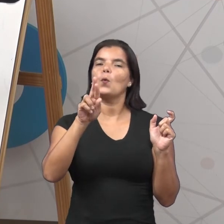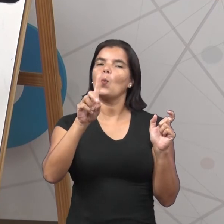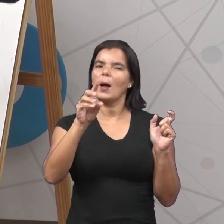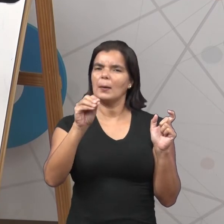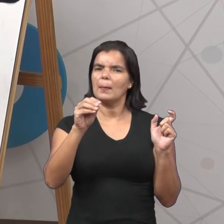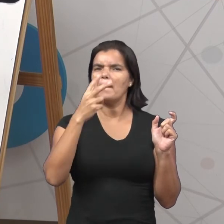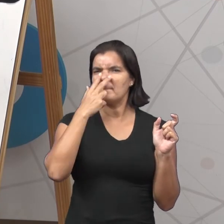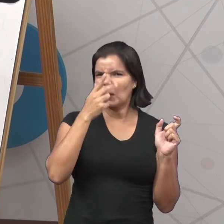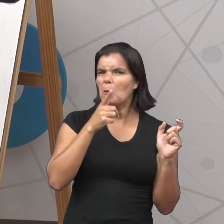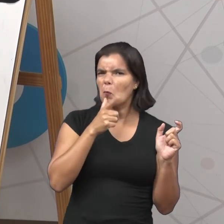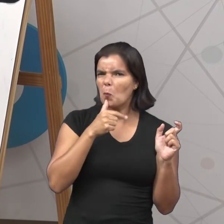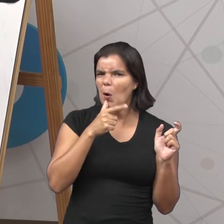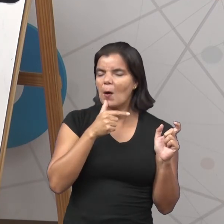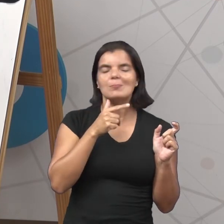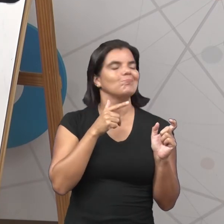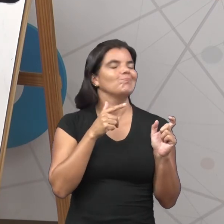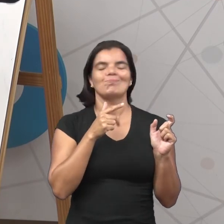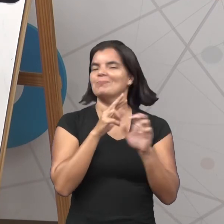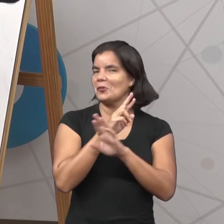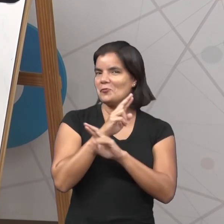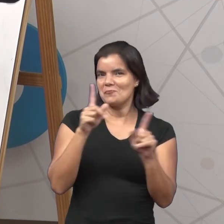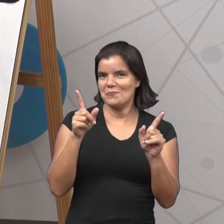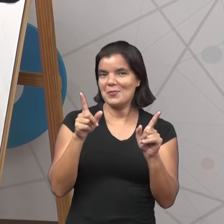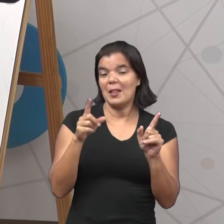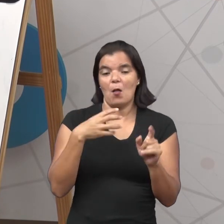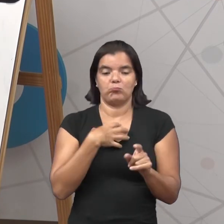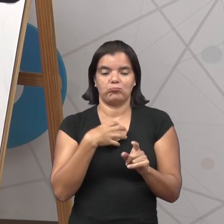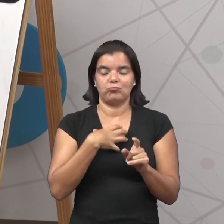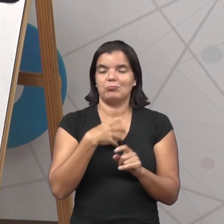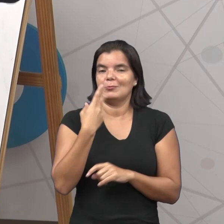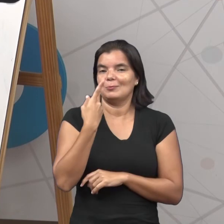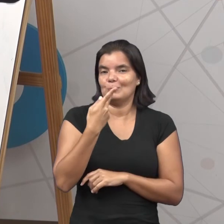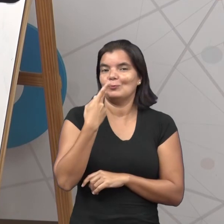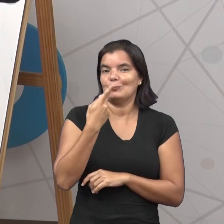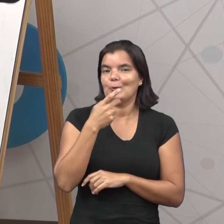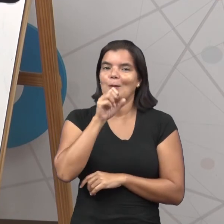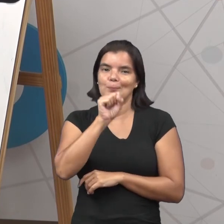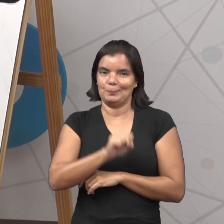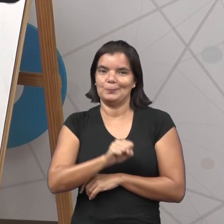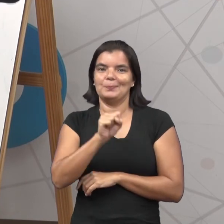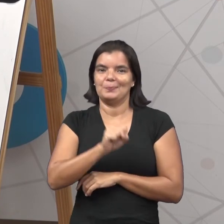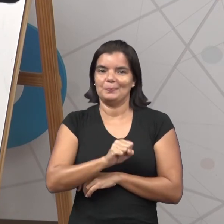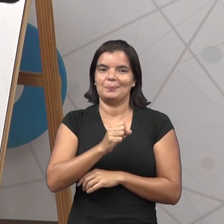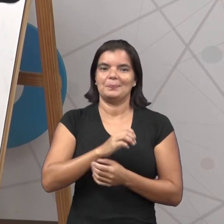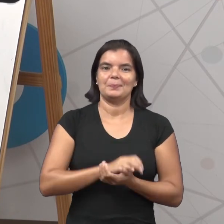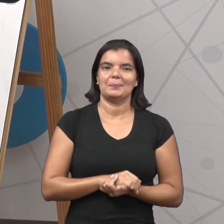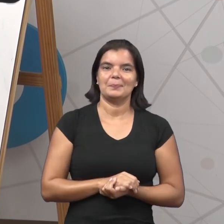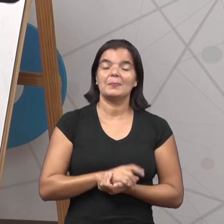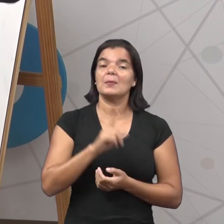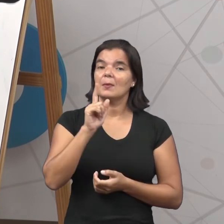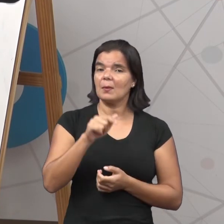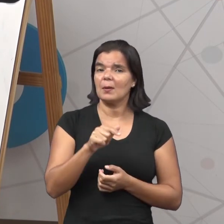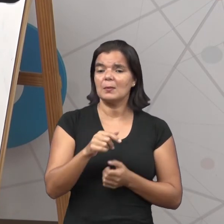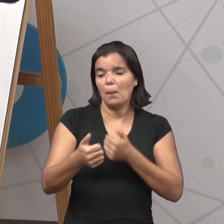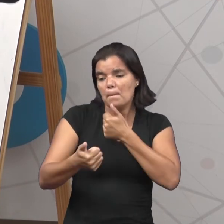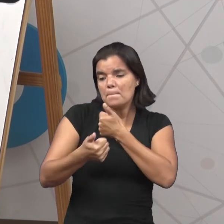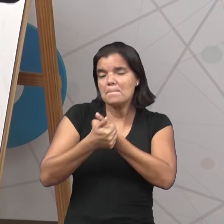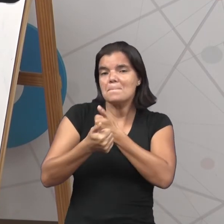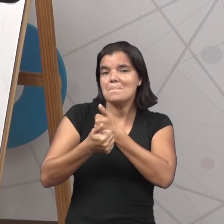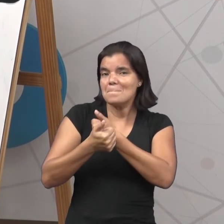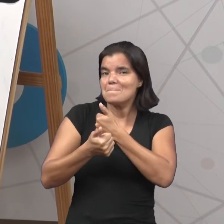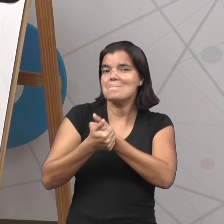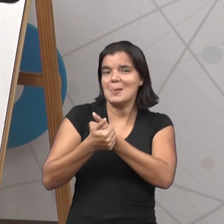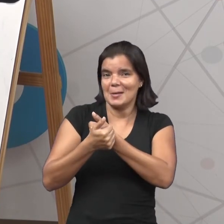né? Mas eles chamam de pão aguado. Aqui no Sul, ó. E é uma região tão próxima uma da